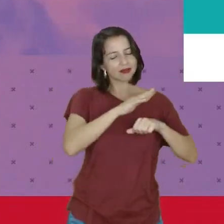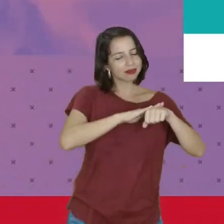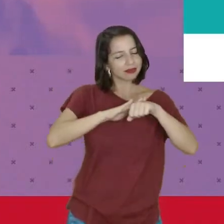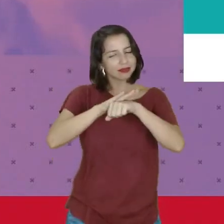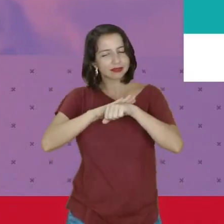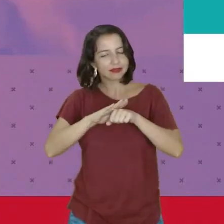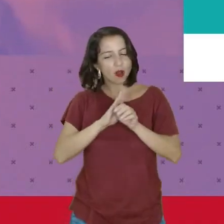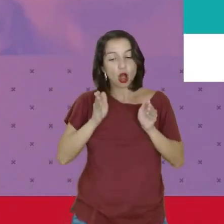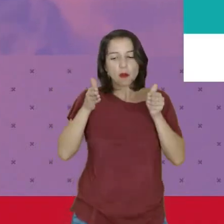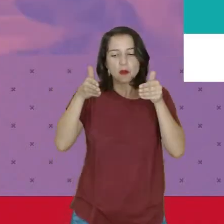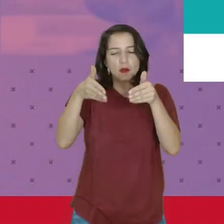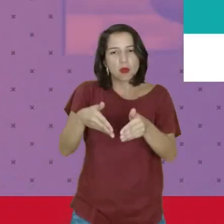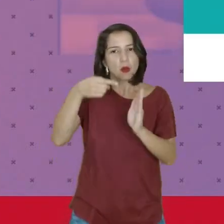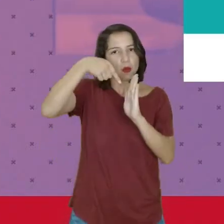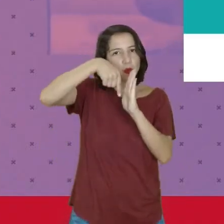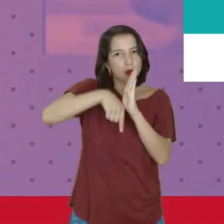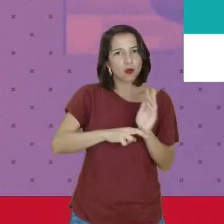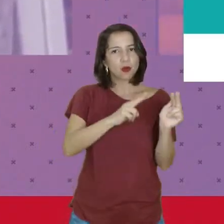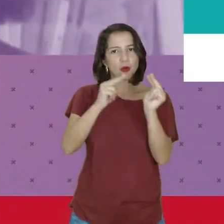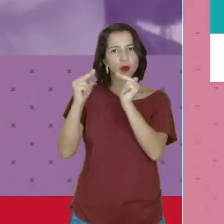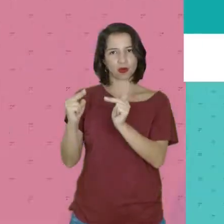questão.